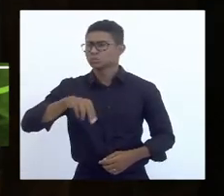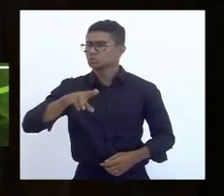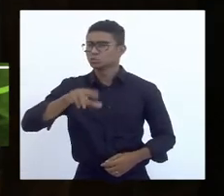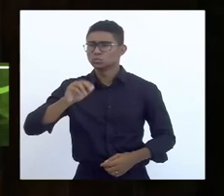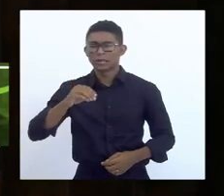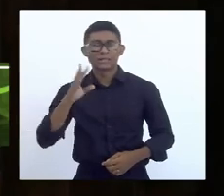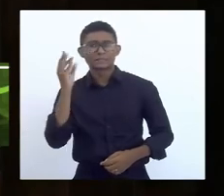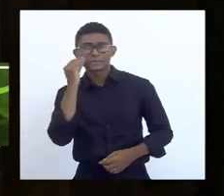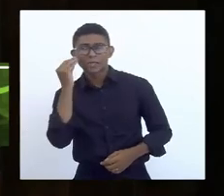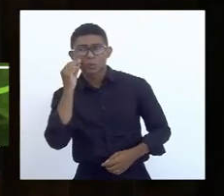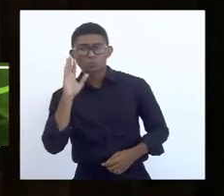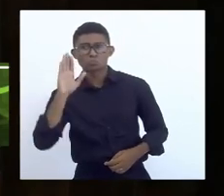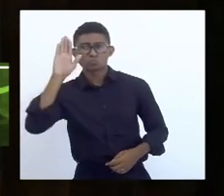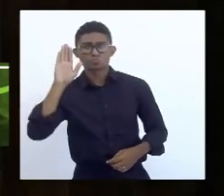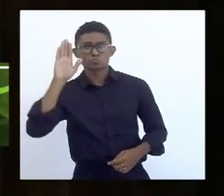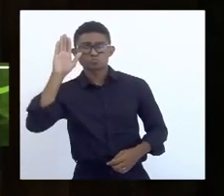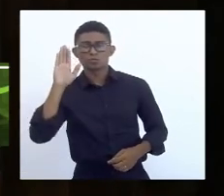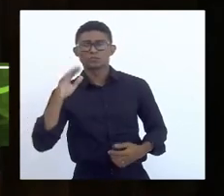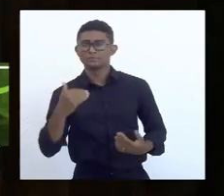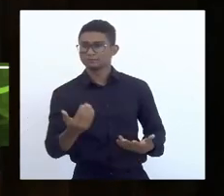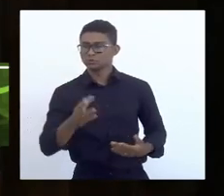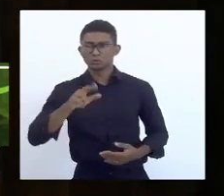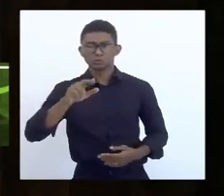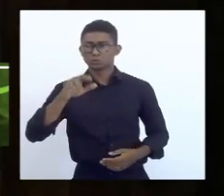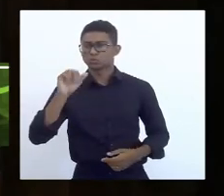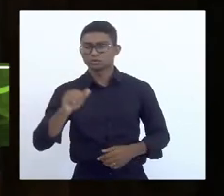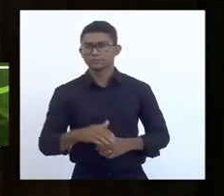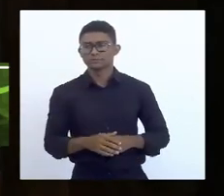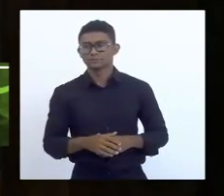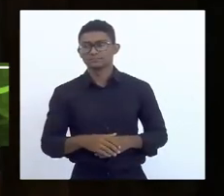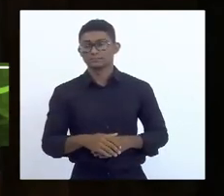candidatas. E uma das coisas que